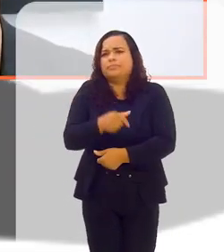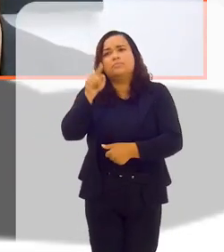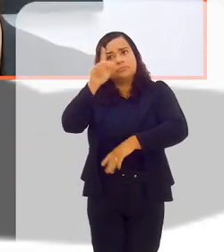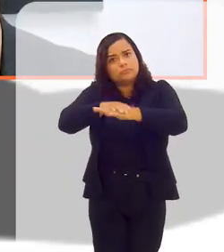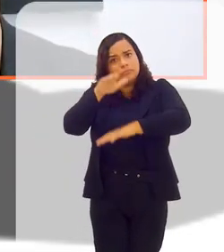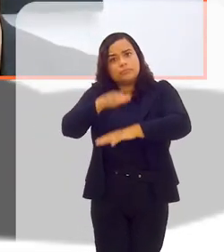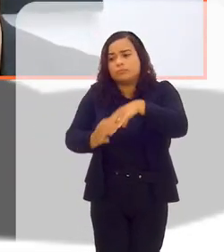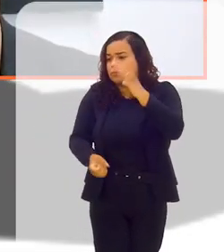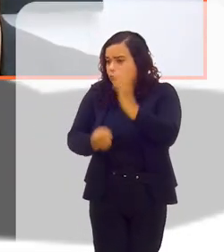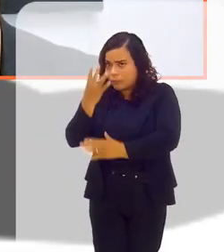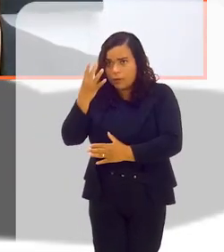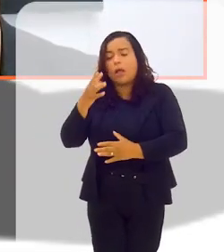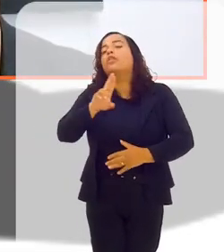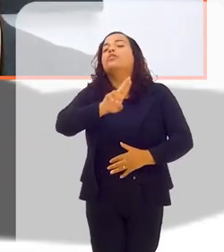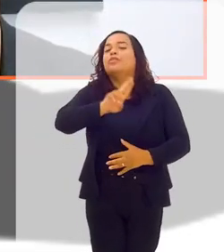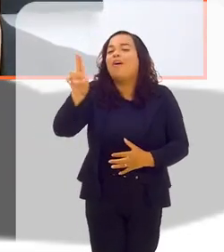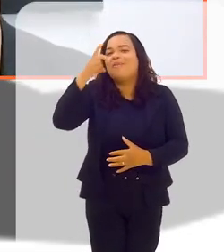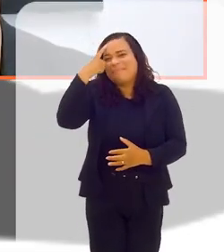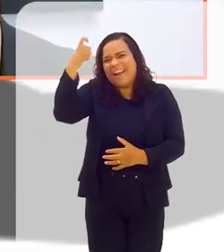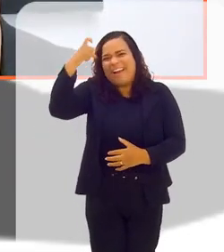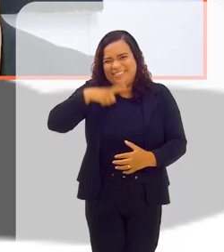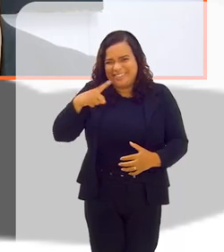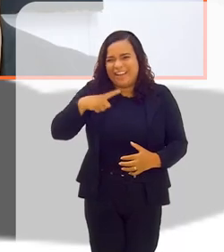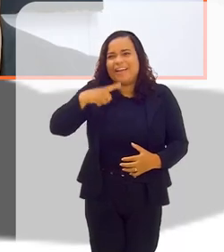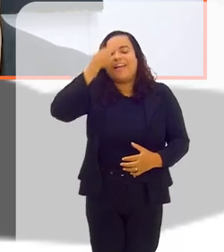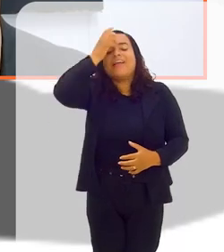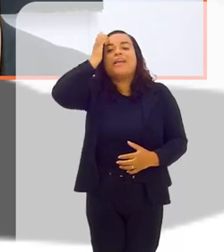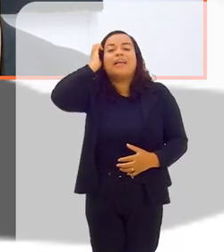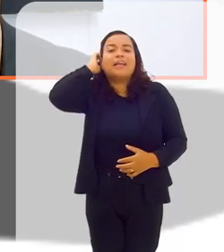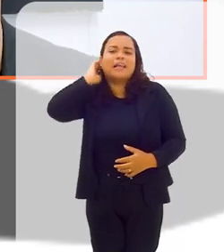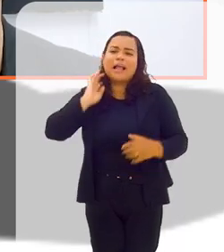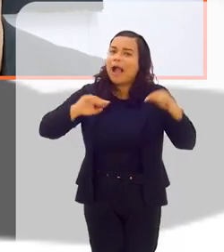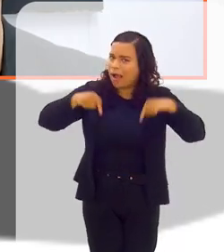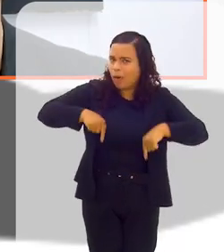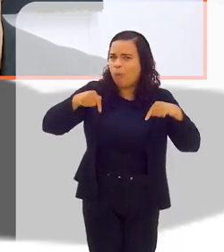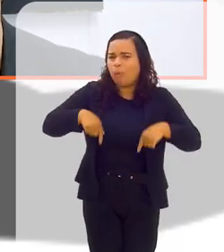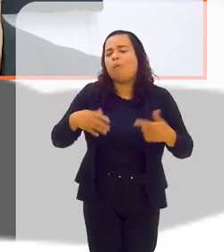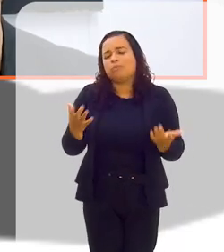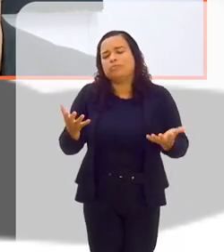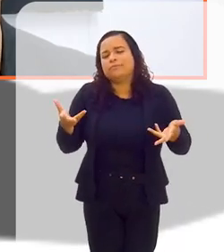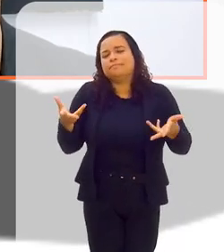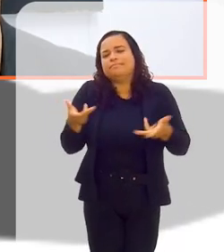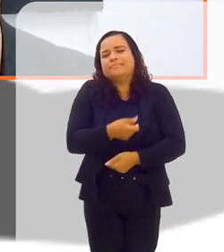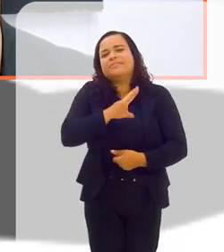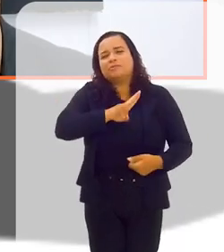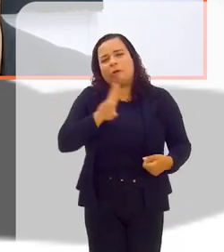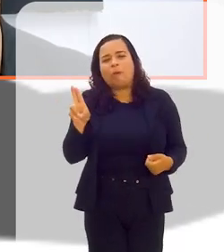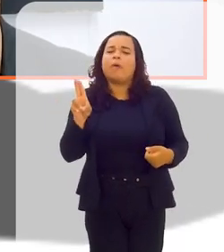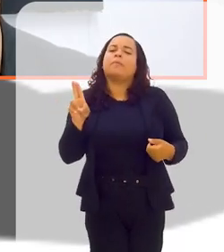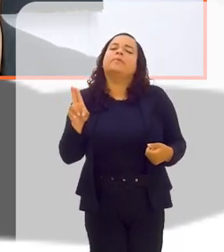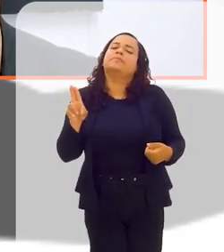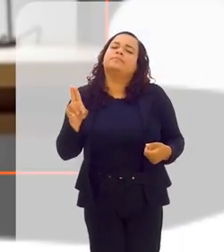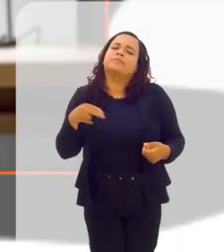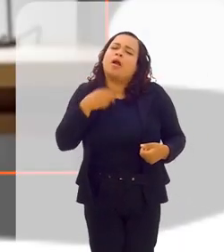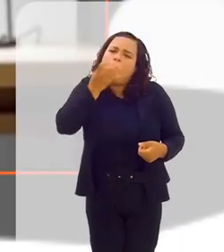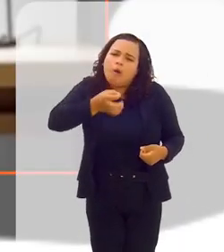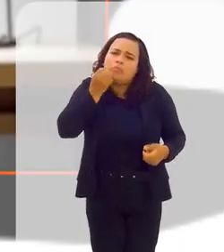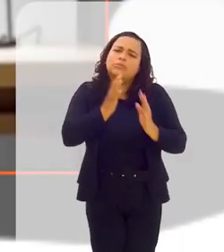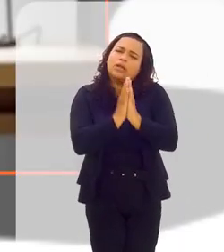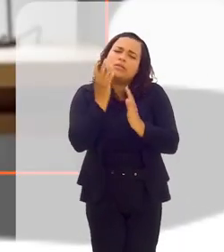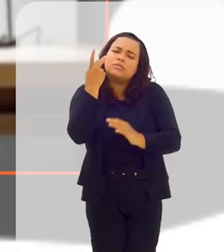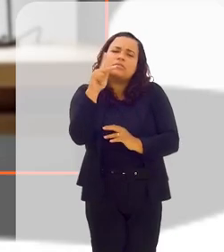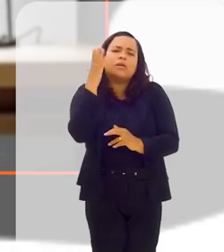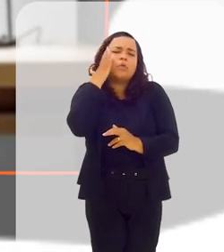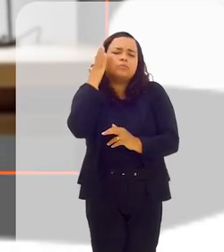desenvolveu essa linha que tem esse nome tão criativo, tem esse nome tão atual. Queria que você contasse para gente. Do